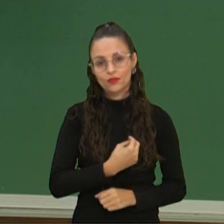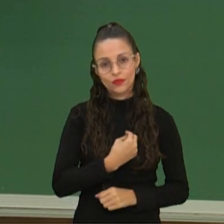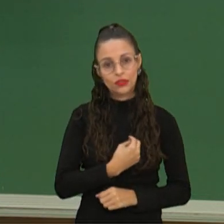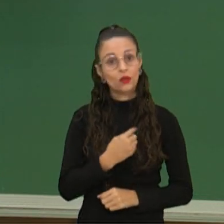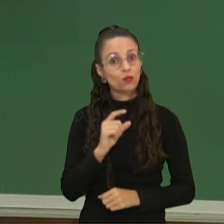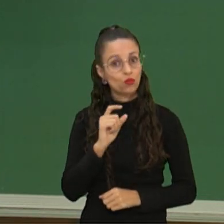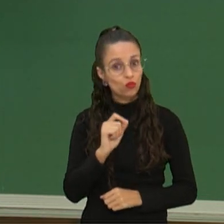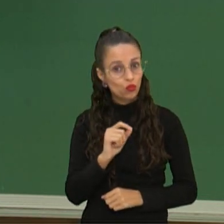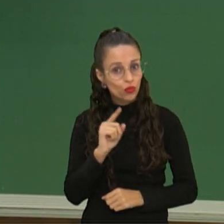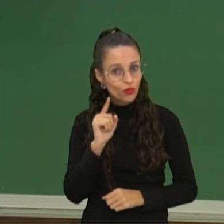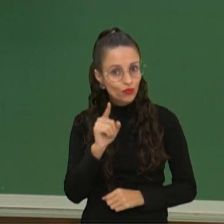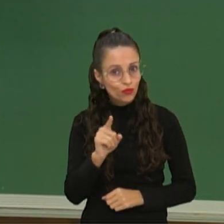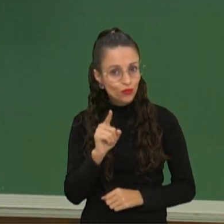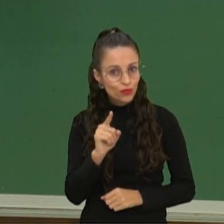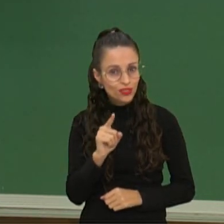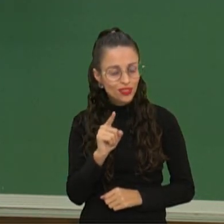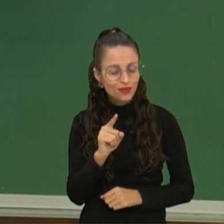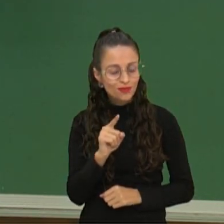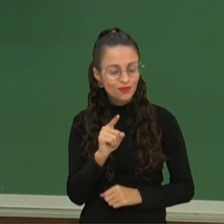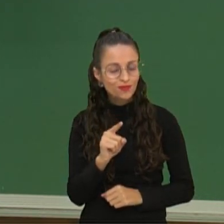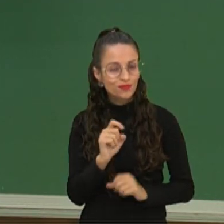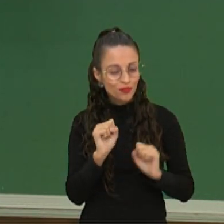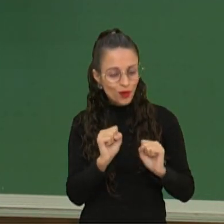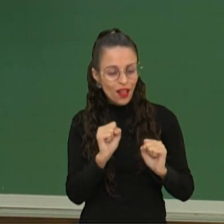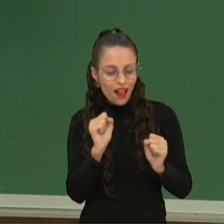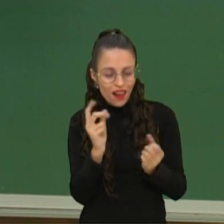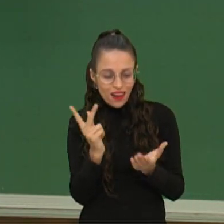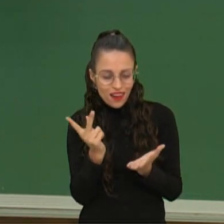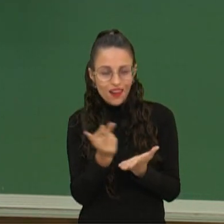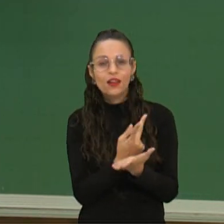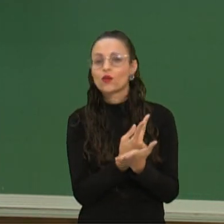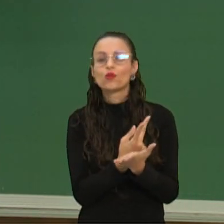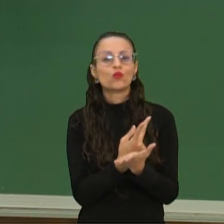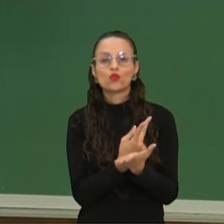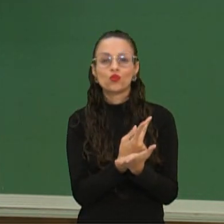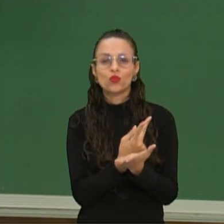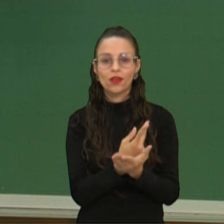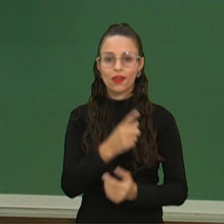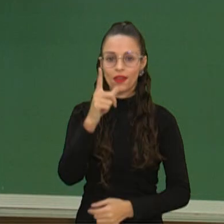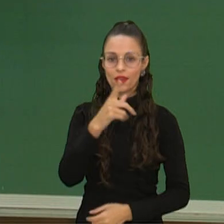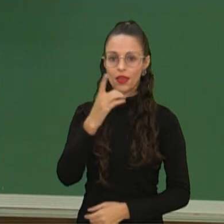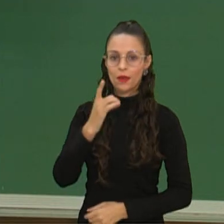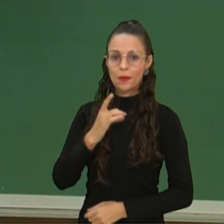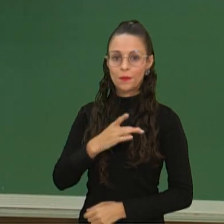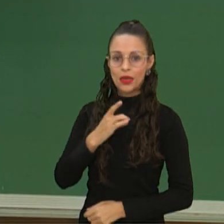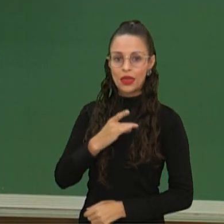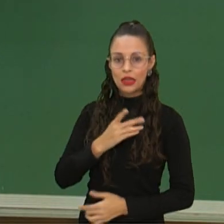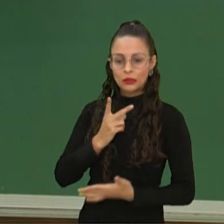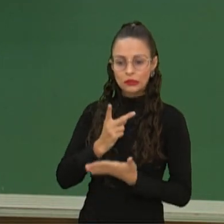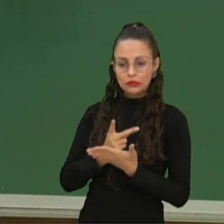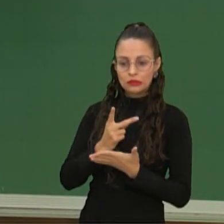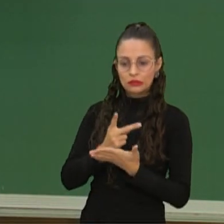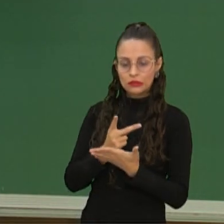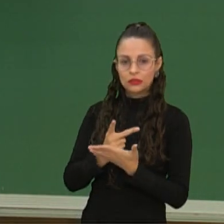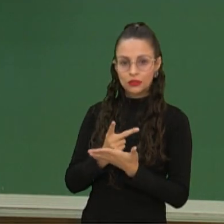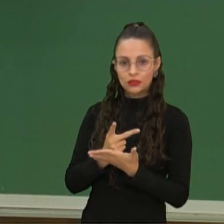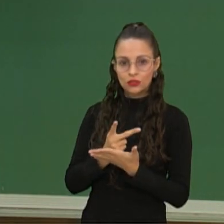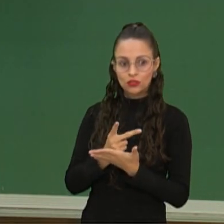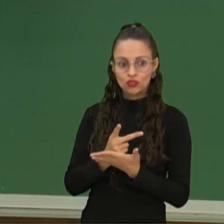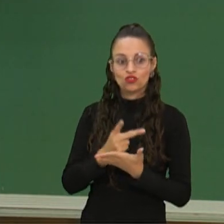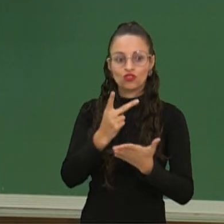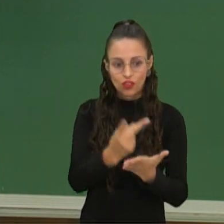justamente o maior erro que você pode cometer é justamente aquele medo contínuo de cometer